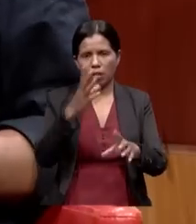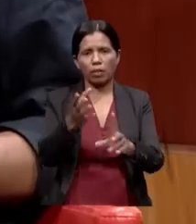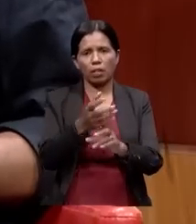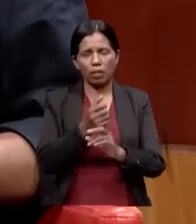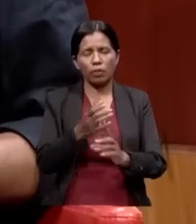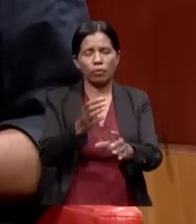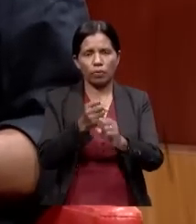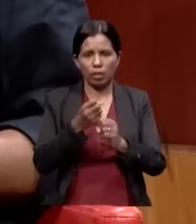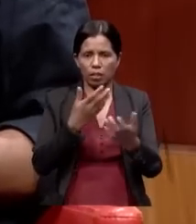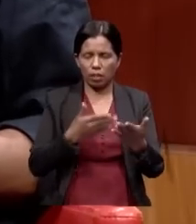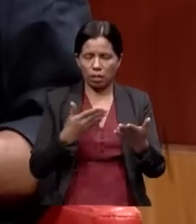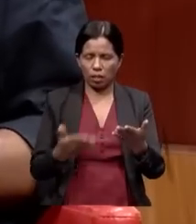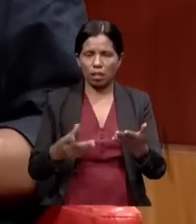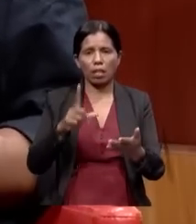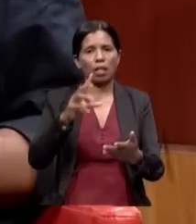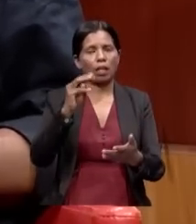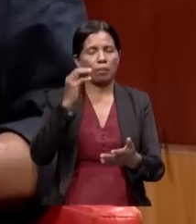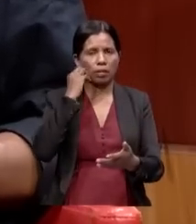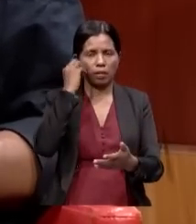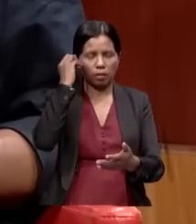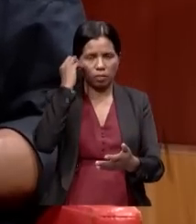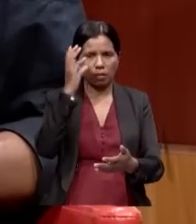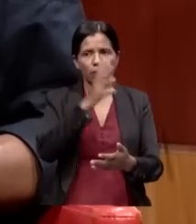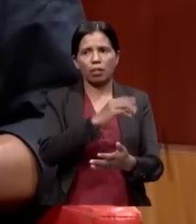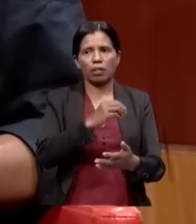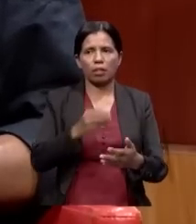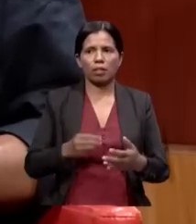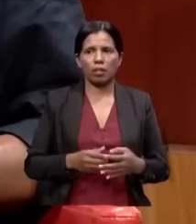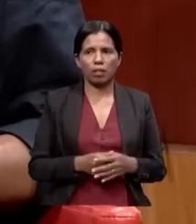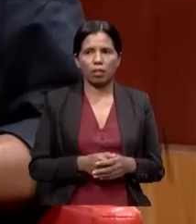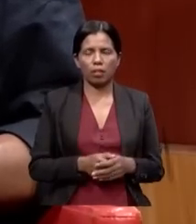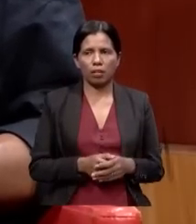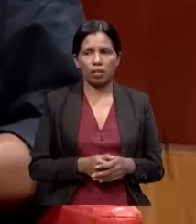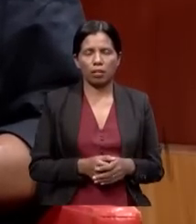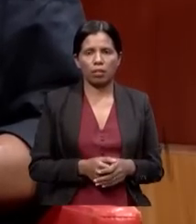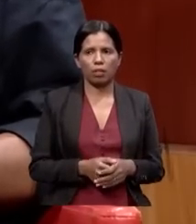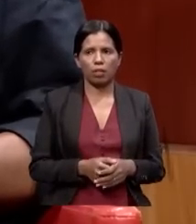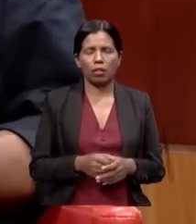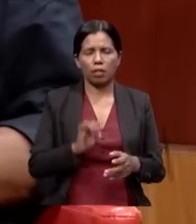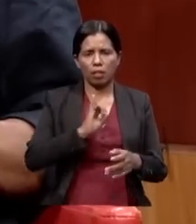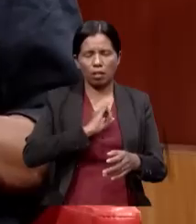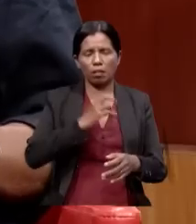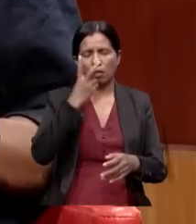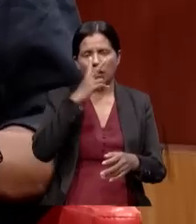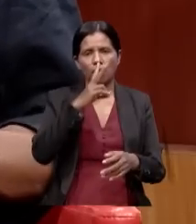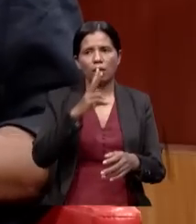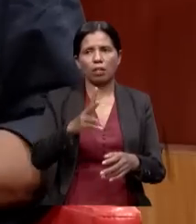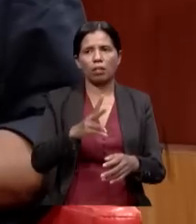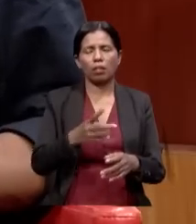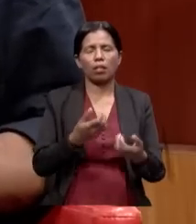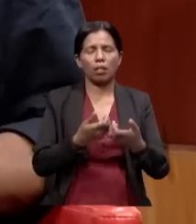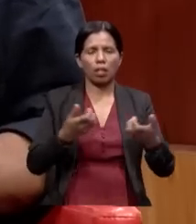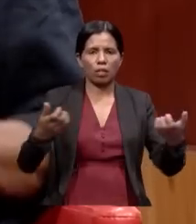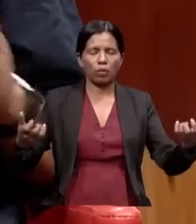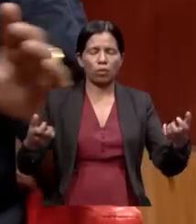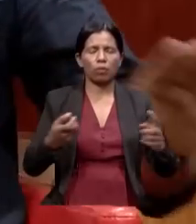ia LM ninha residência ninha domiciliar ninha maca ninha hela hau are ida ne fora usi